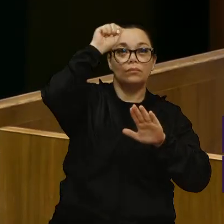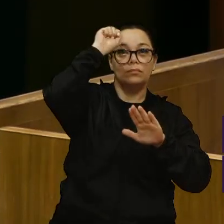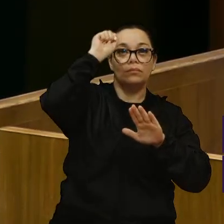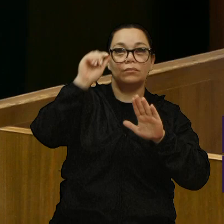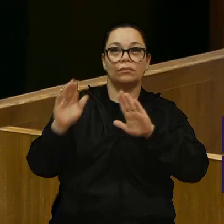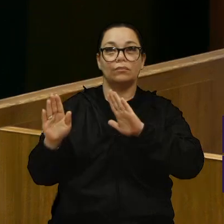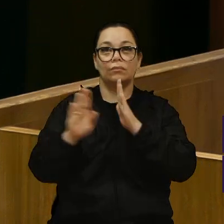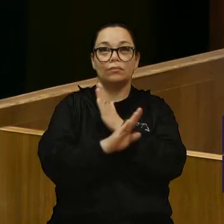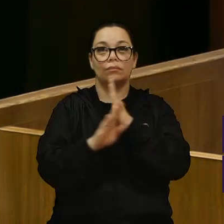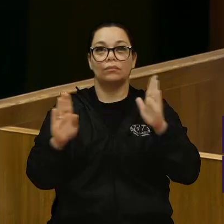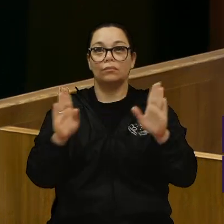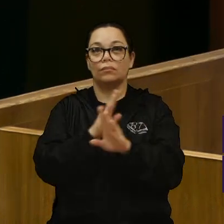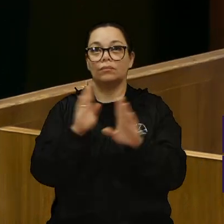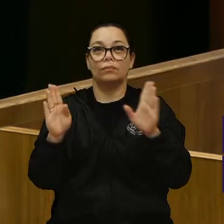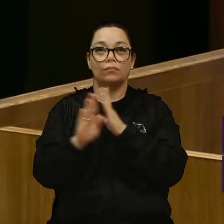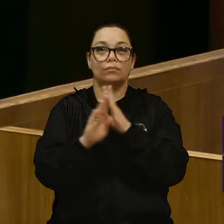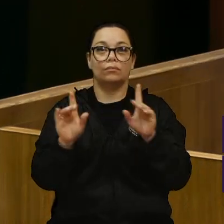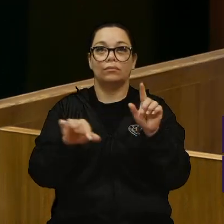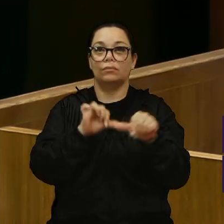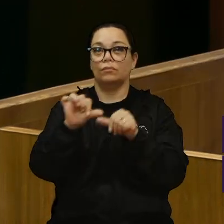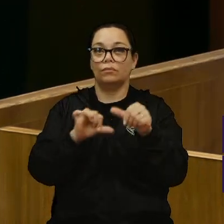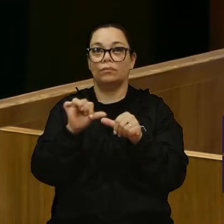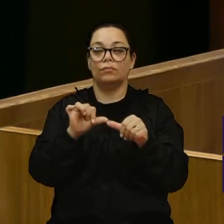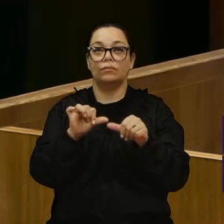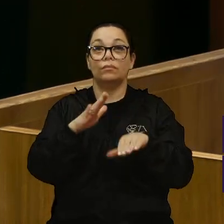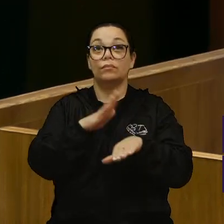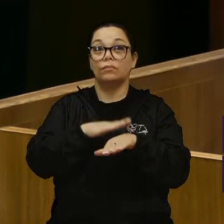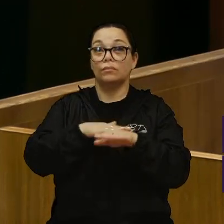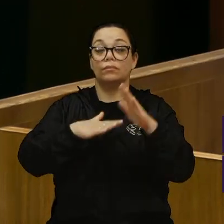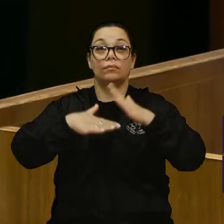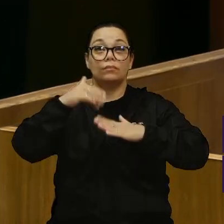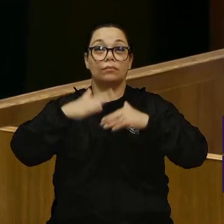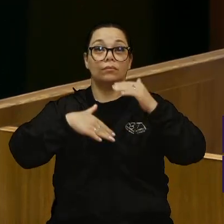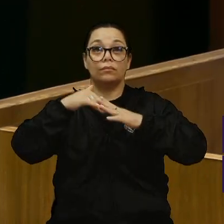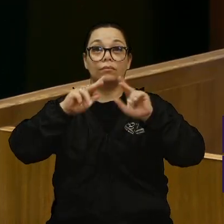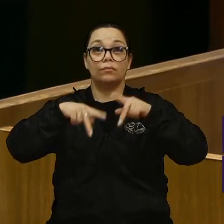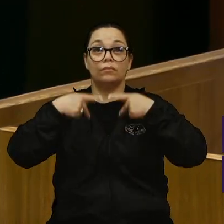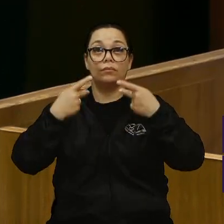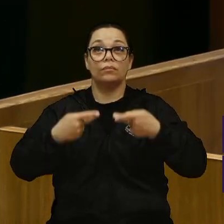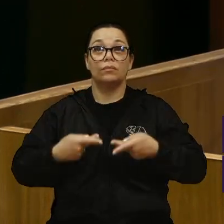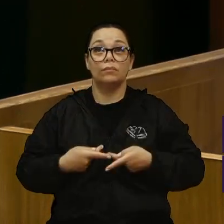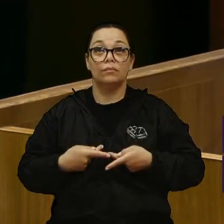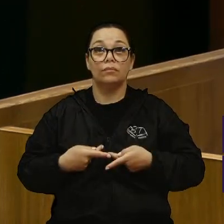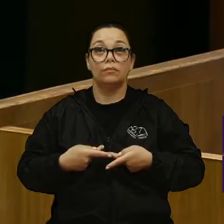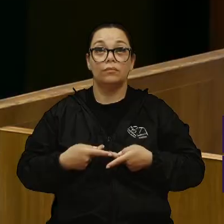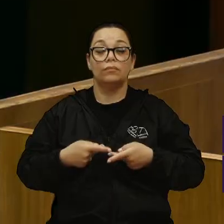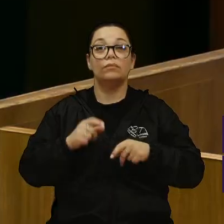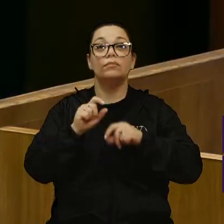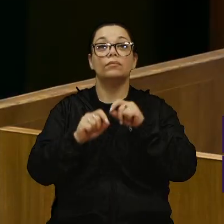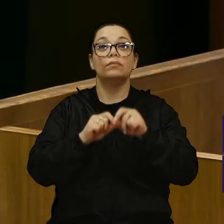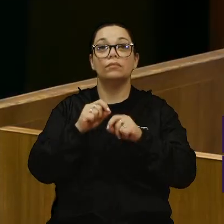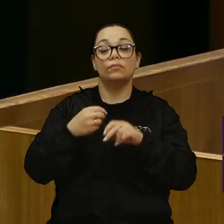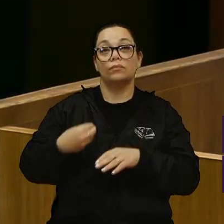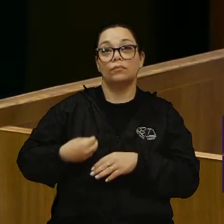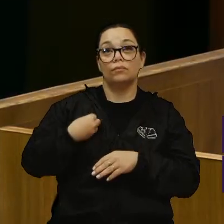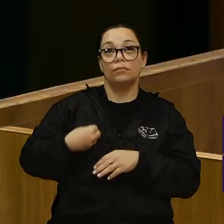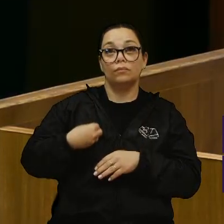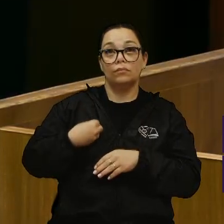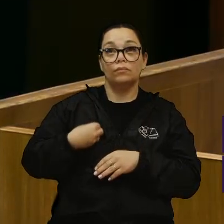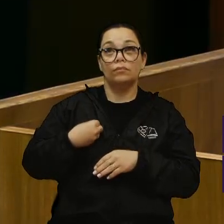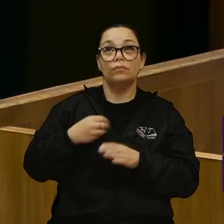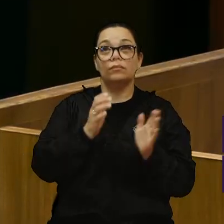para casa. É um espaço de construção de humanidade. Prova disso é a presença de